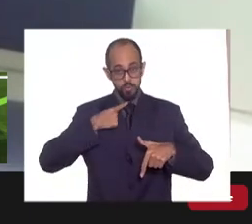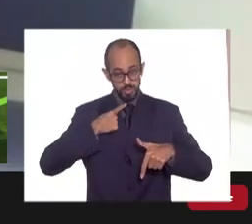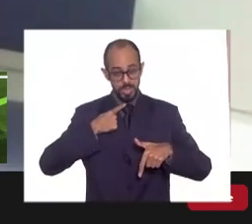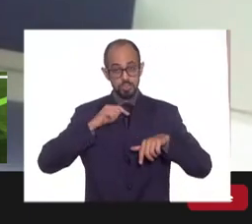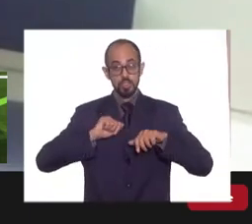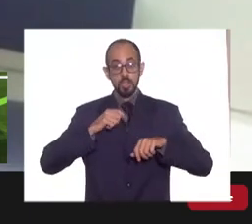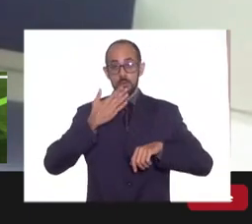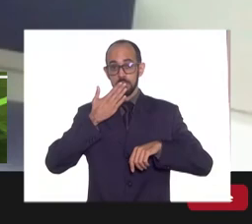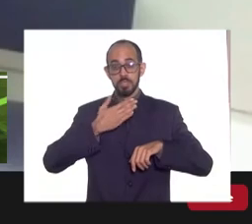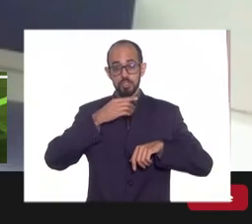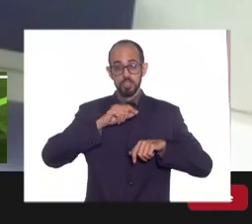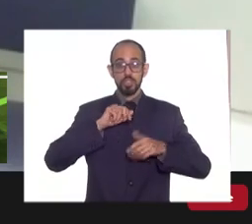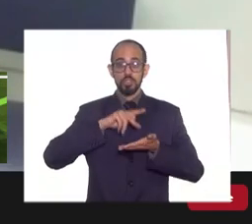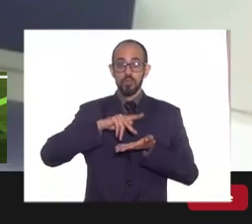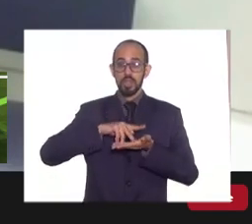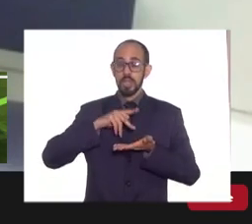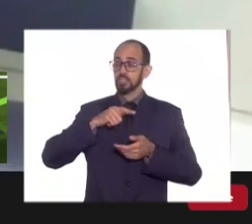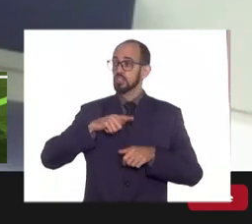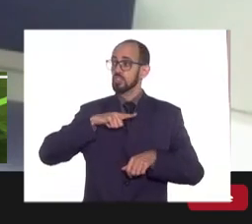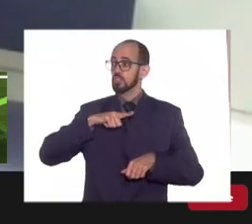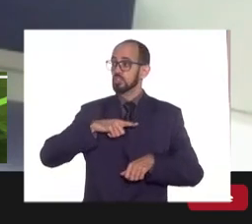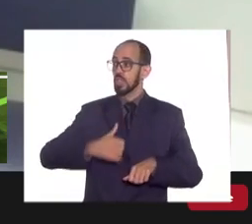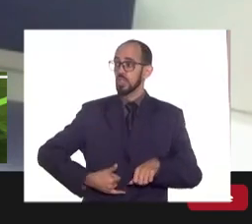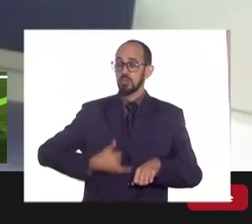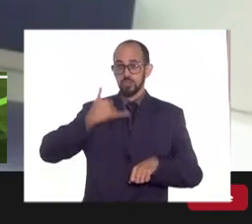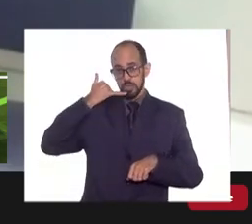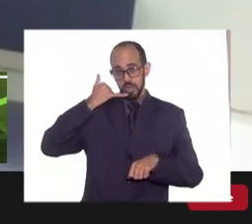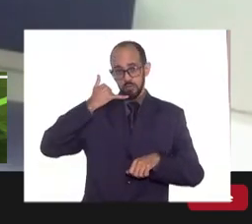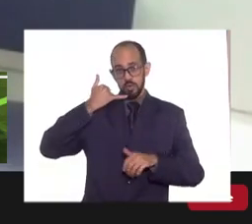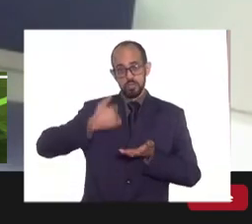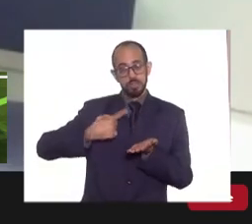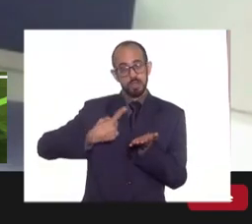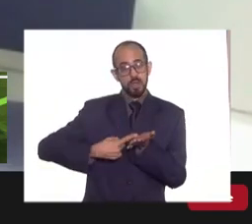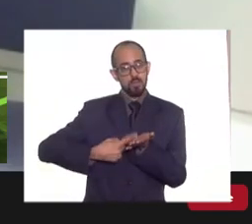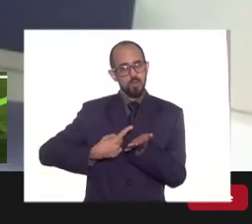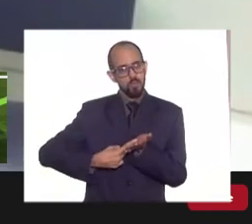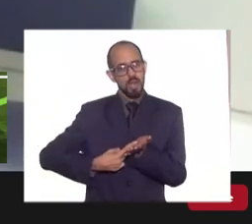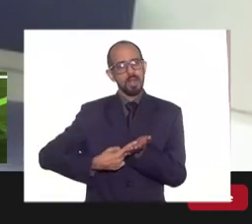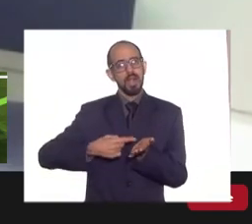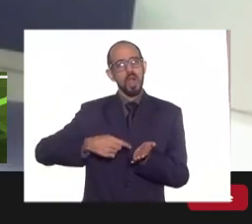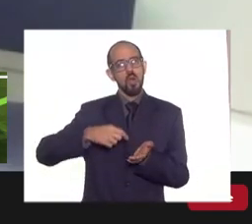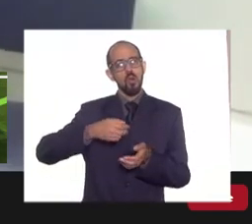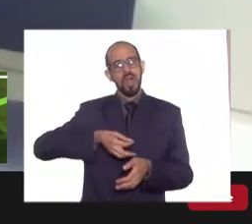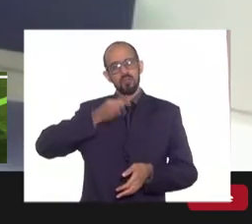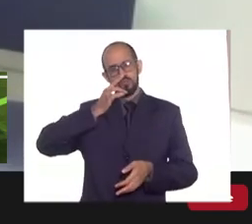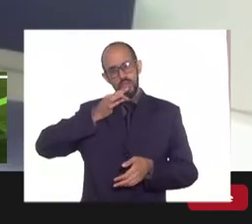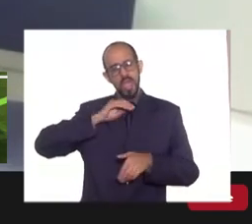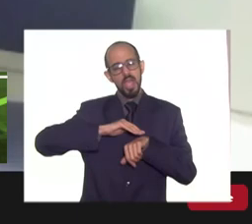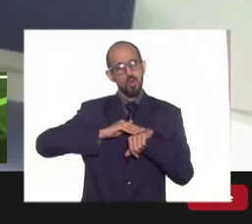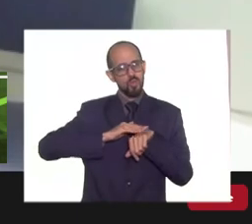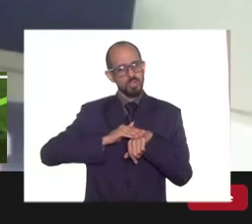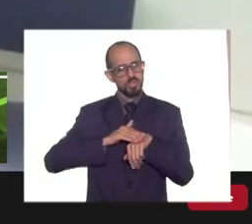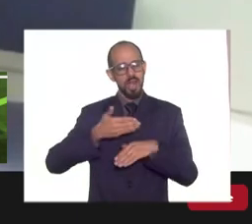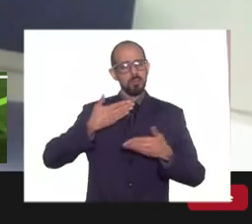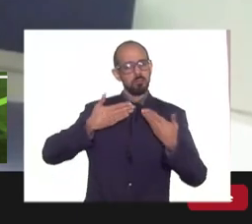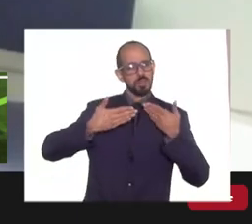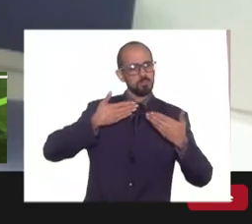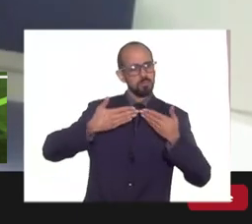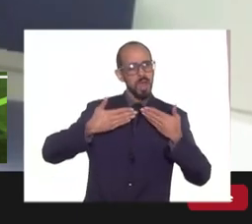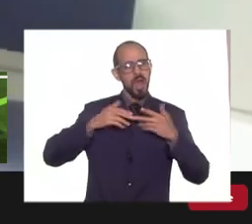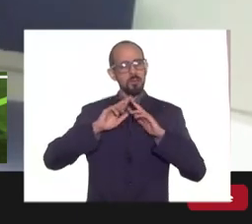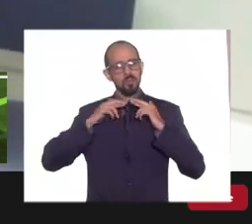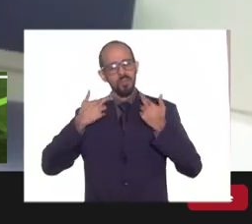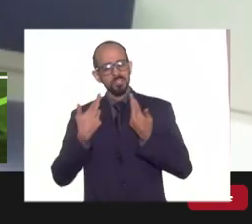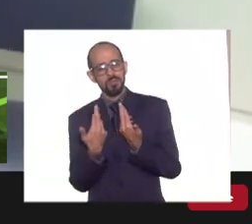pudesse realmente ter os telefones para estabelecer um contato, para a gente marcar um café, para a gente conversar, para a gente se